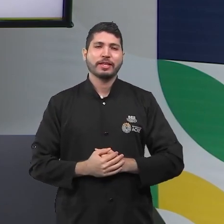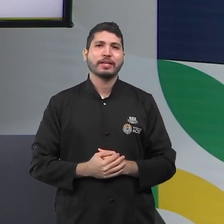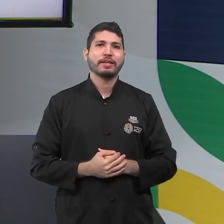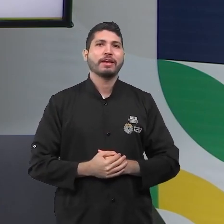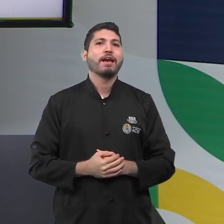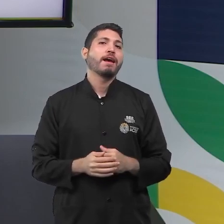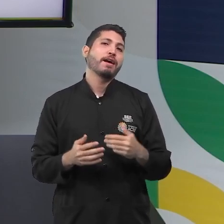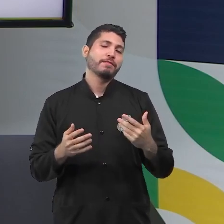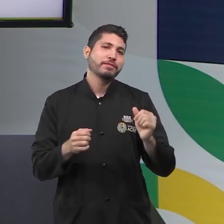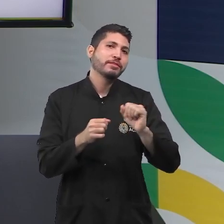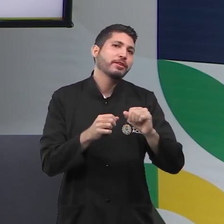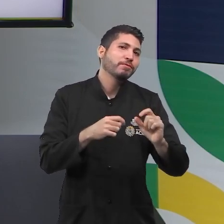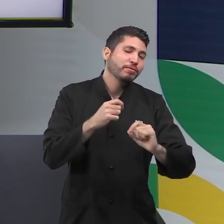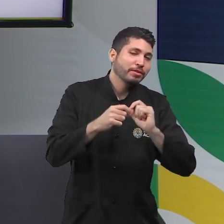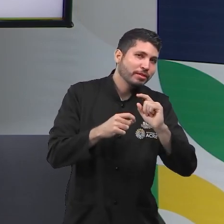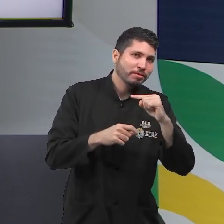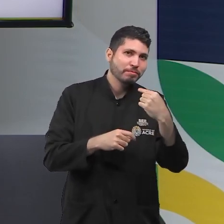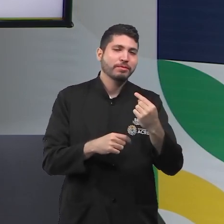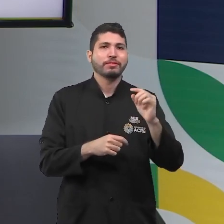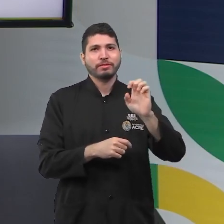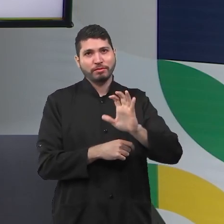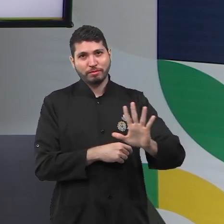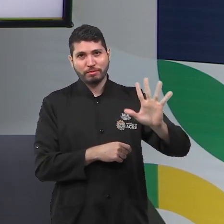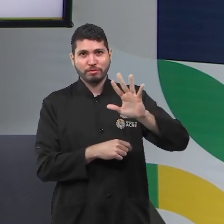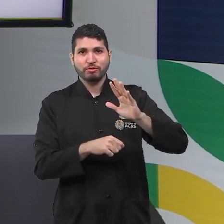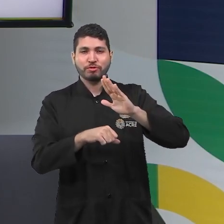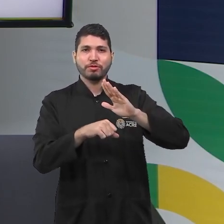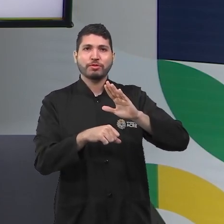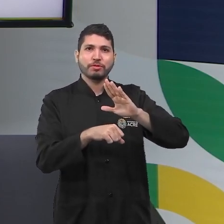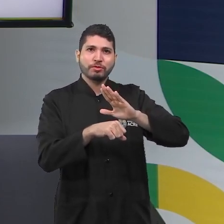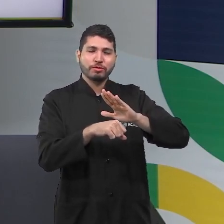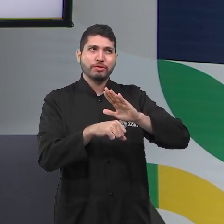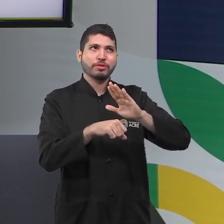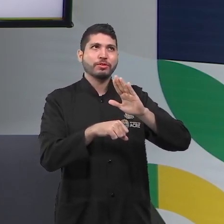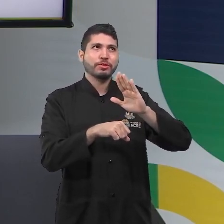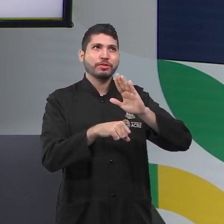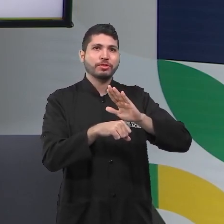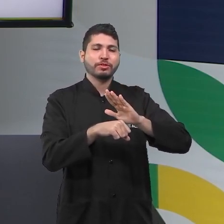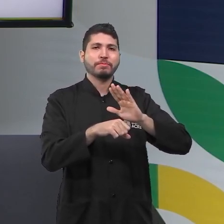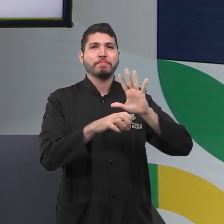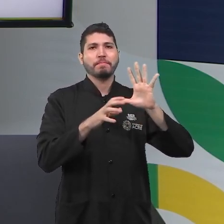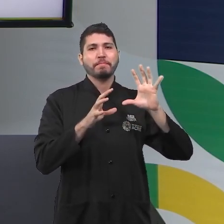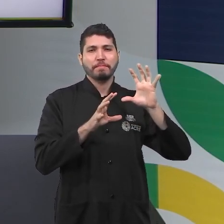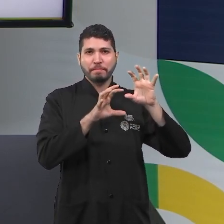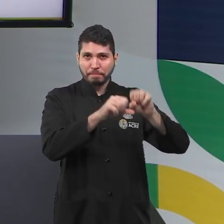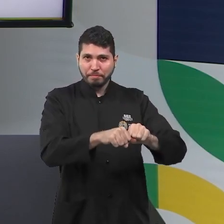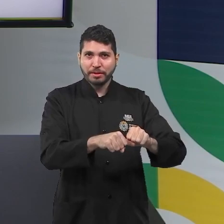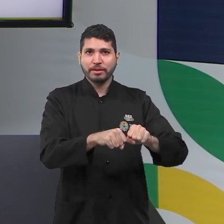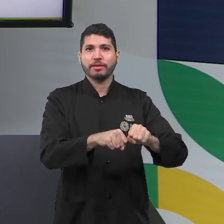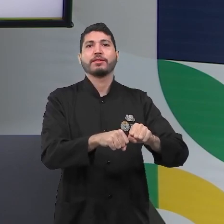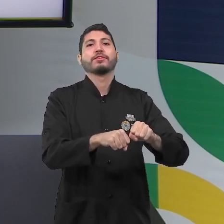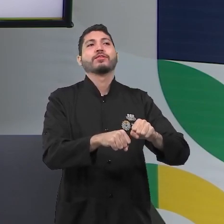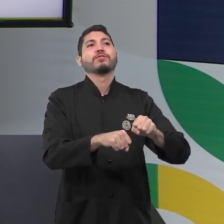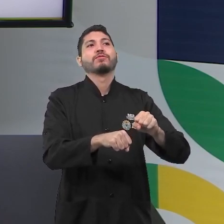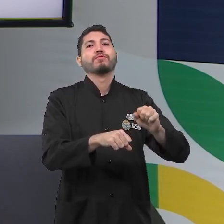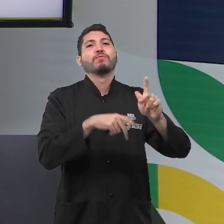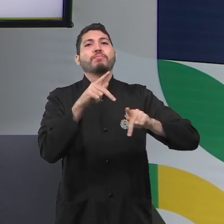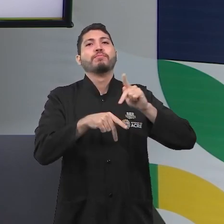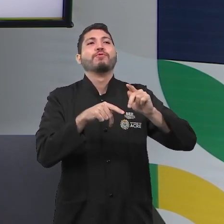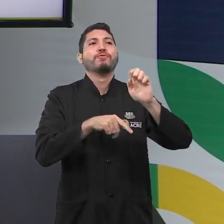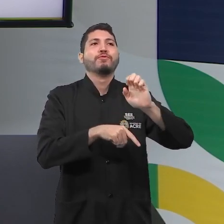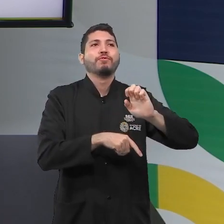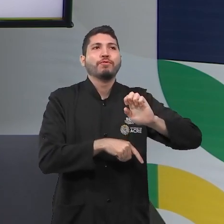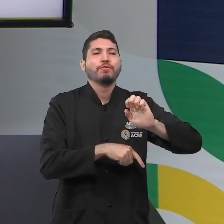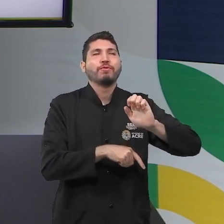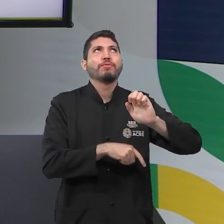trazer escravizados os negros, que passaram a fazer os trabalhos mais pesados. Agora, nós